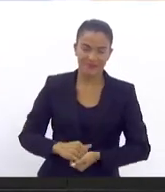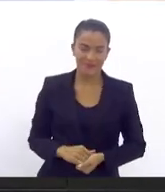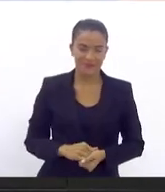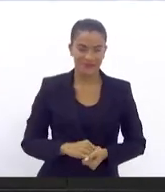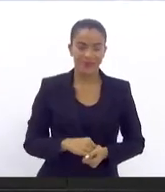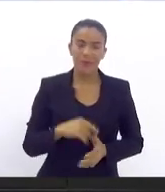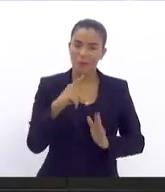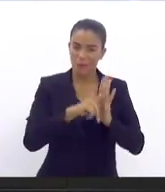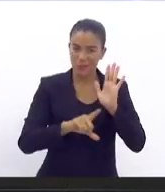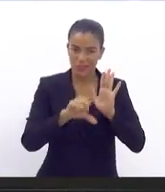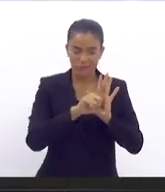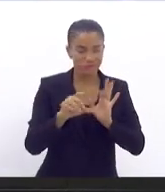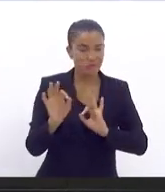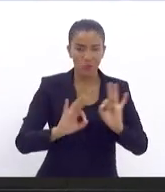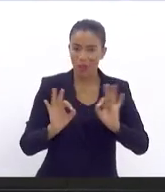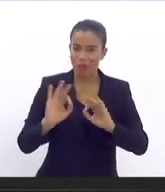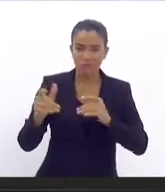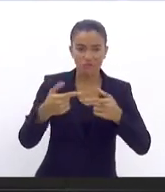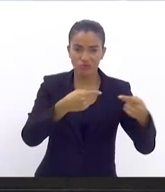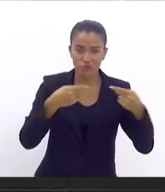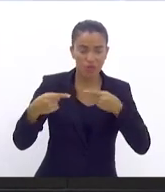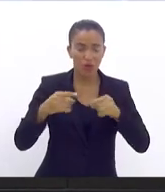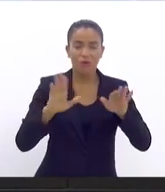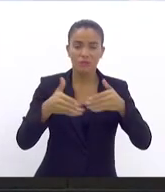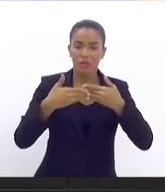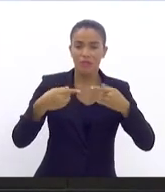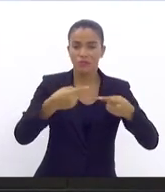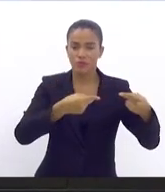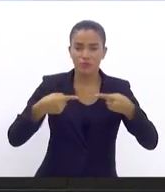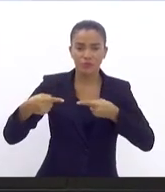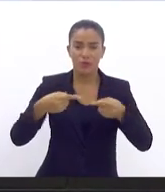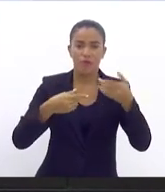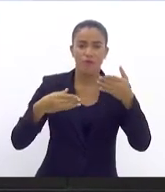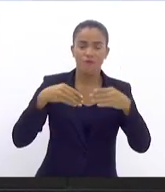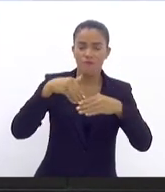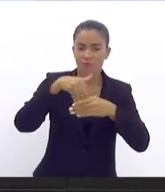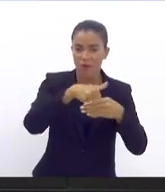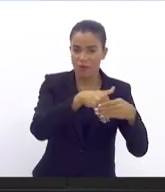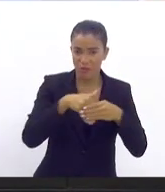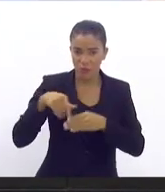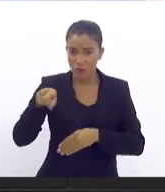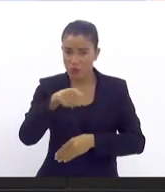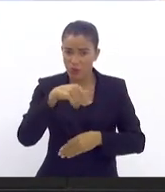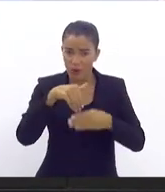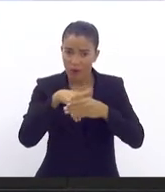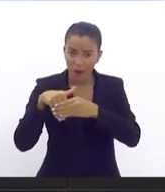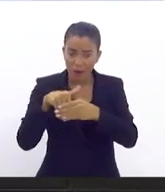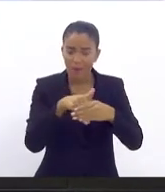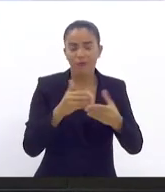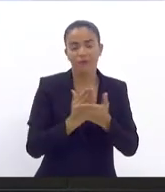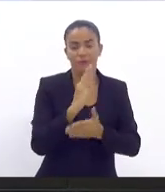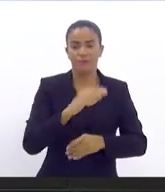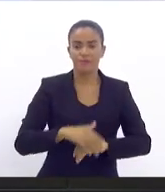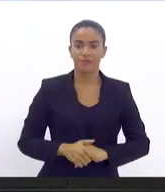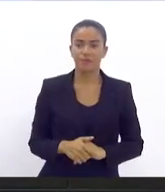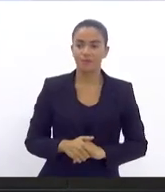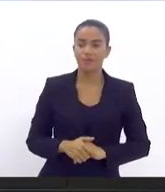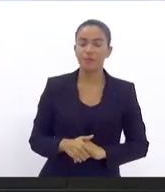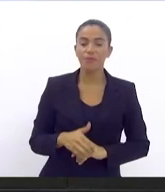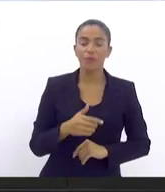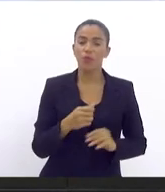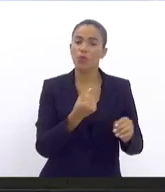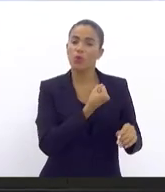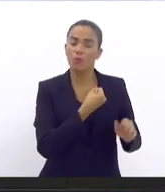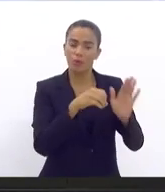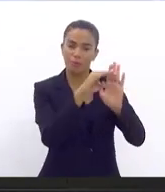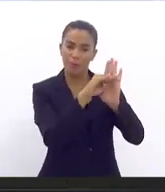projeto ainda em discussão, não havendo quem queira discutir, encerrada a discussão, em votação, senhores que aprovam a permanência como estão, aprovado. 29 da